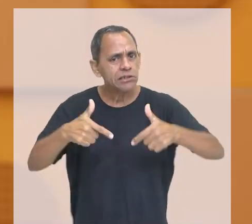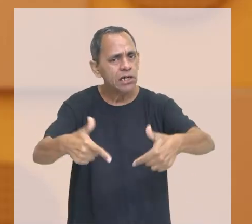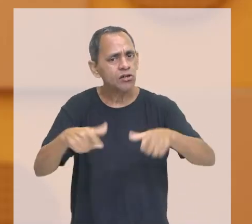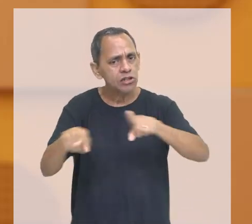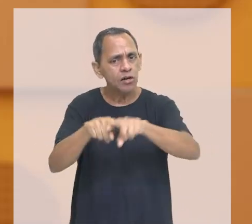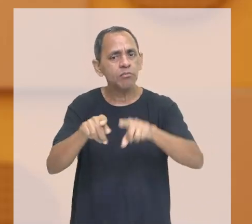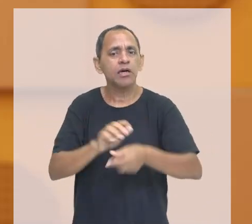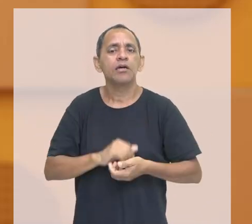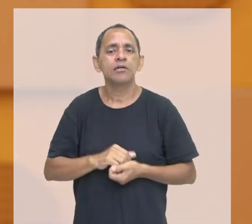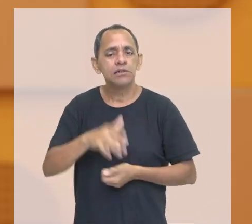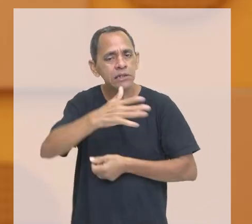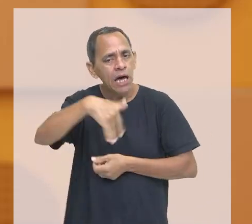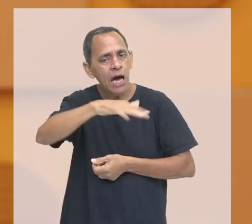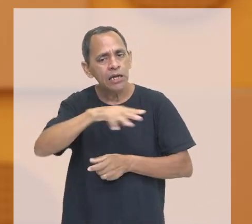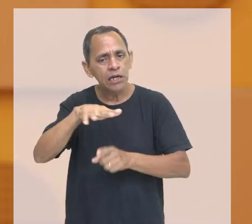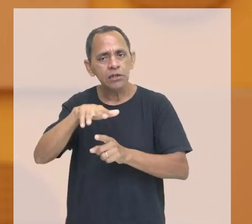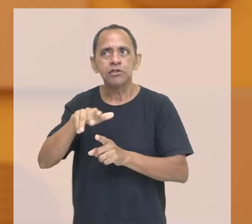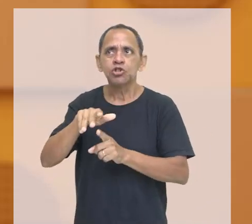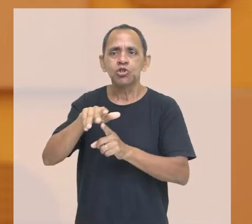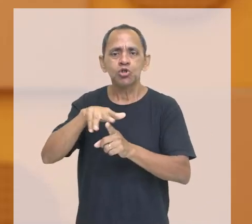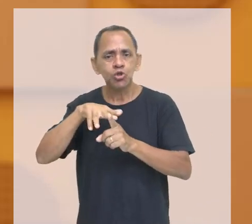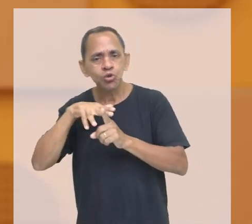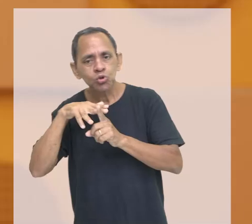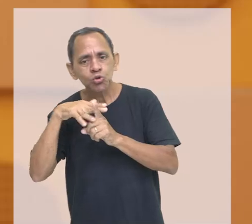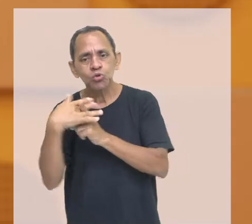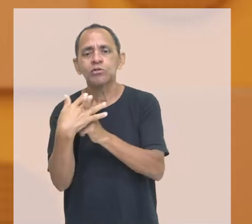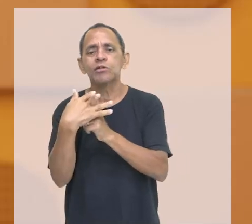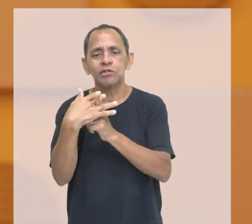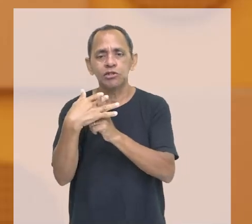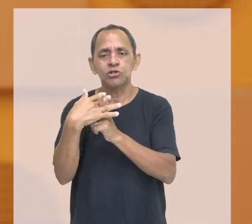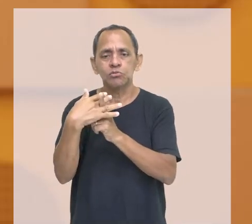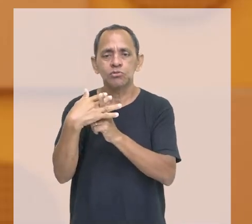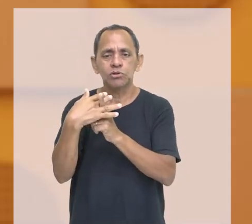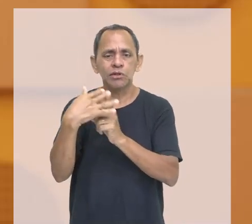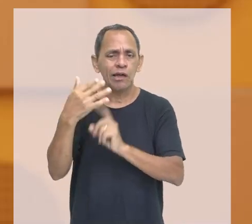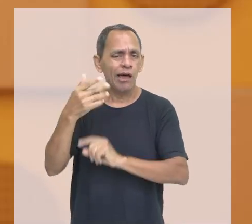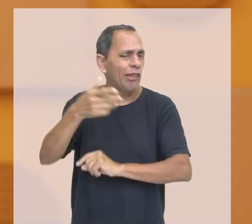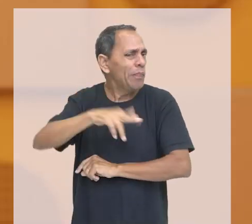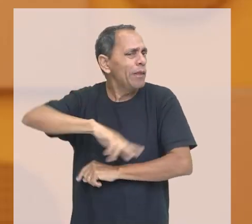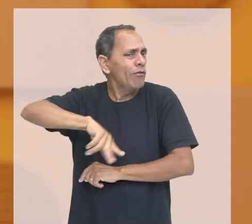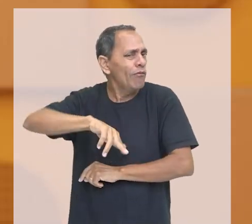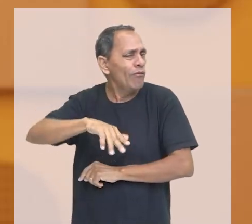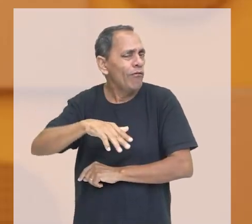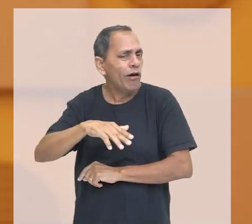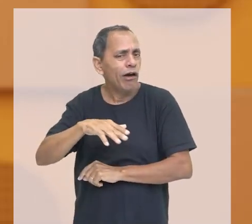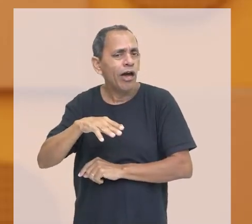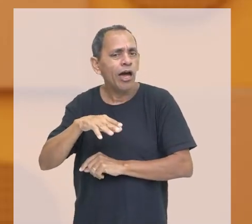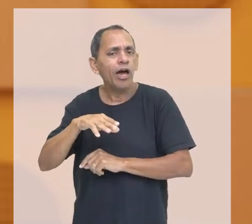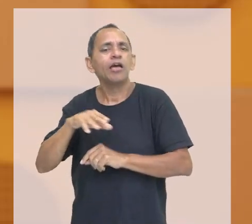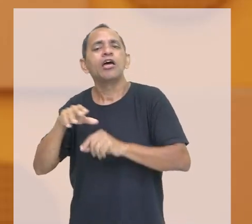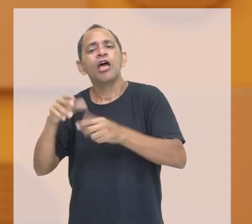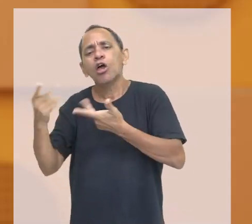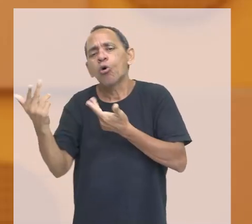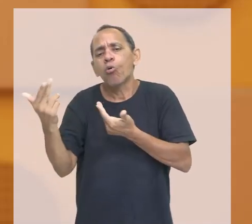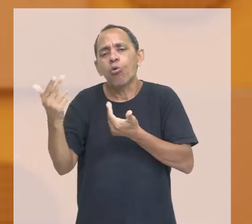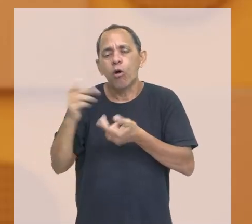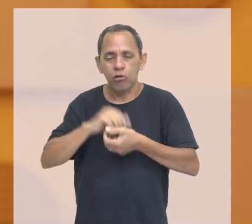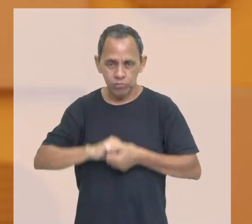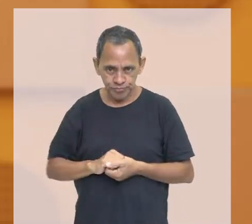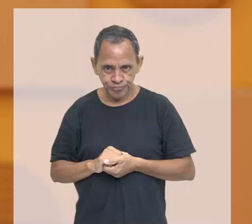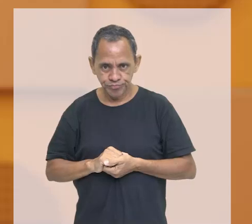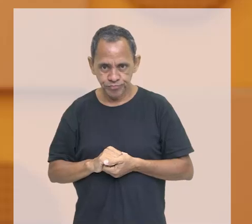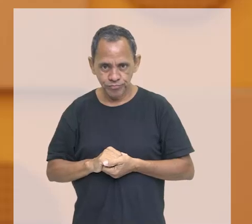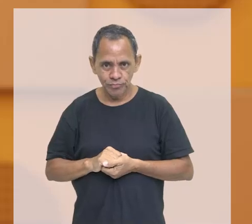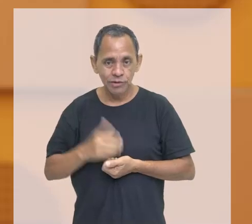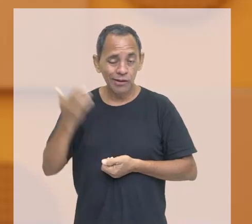ideias eram de cunho socialista, não aquele socialismo utópico lá do século XVIII, mas um socialismo de